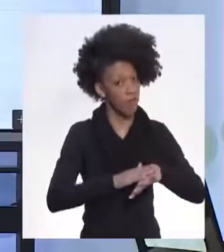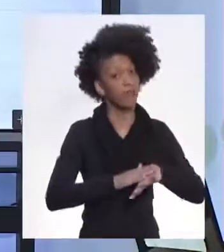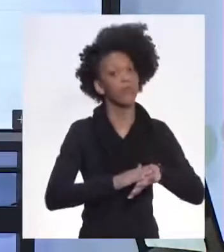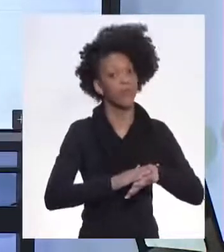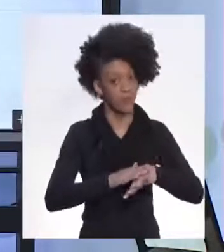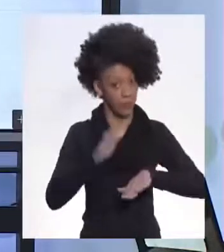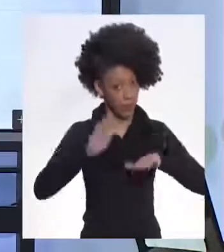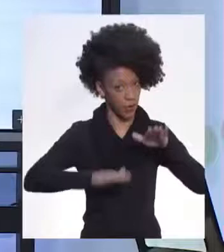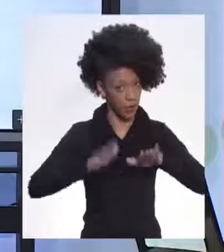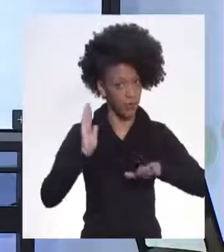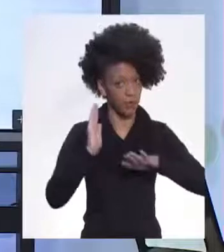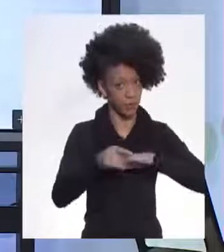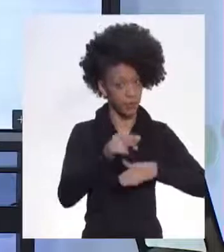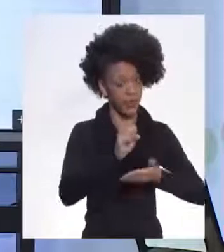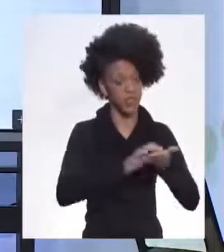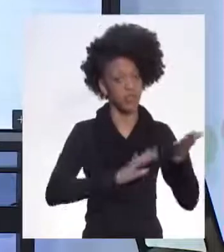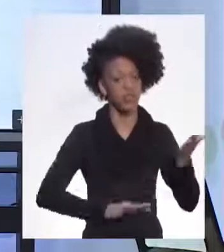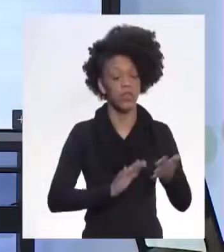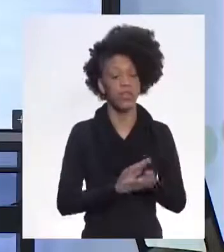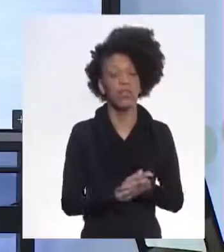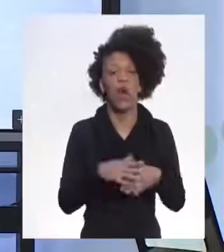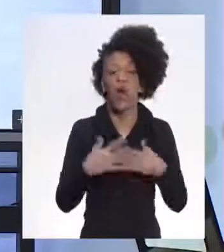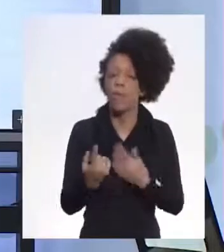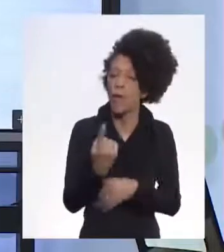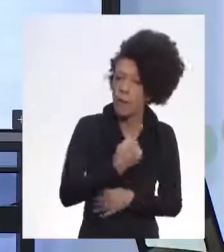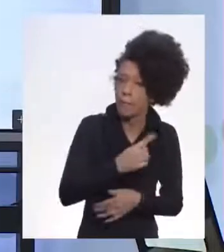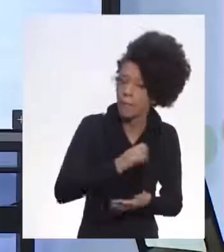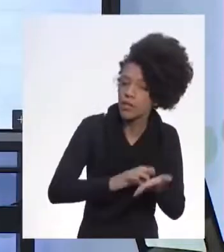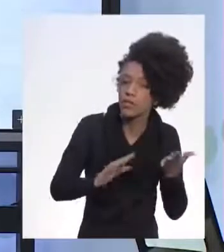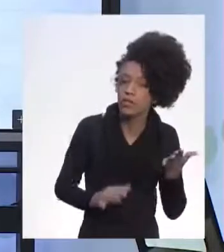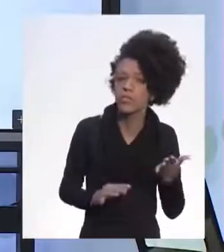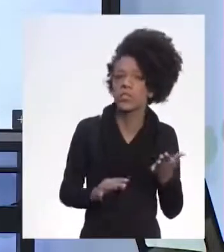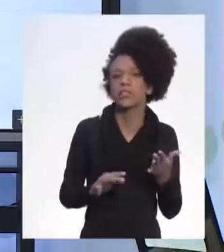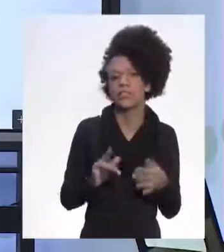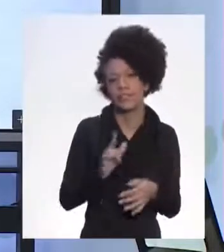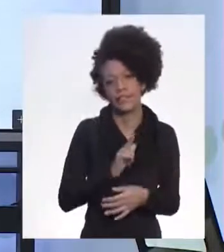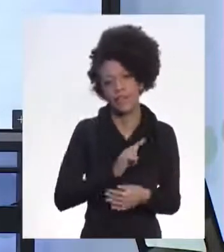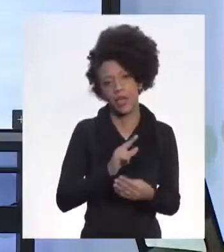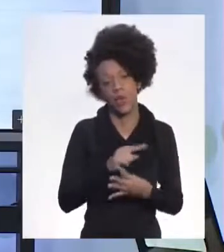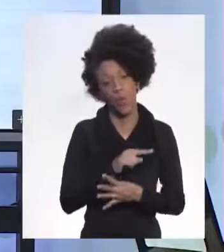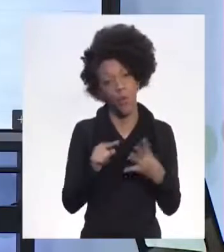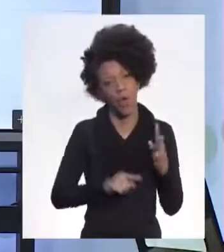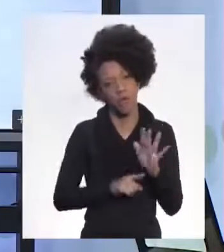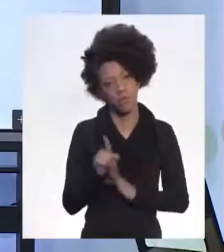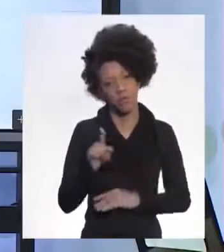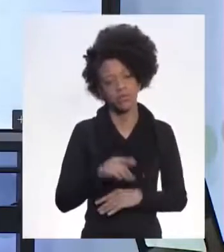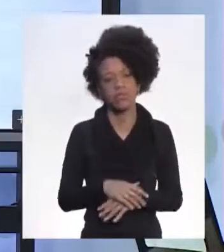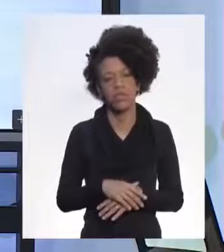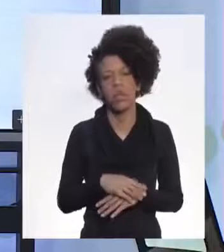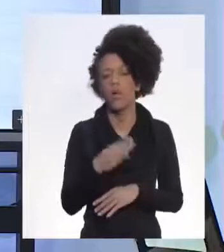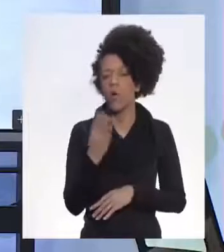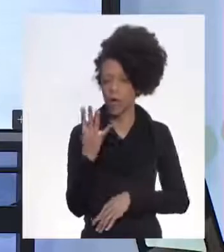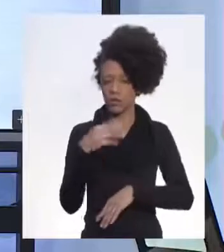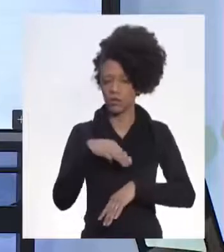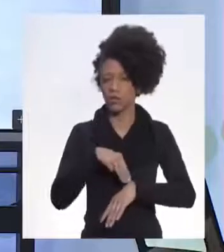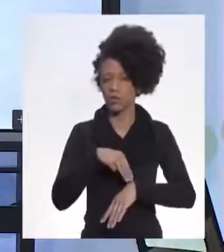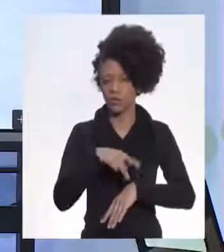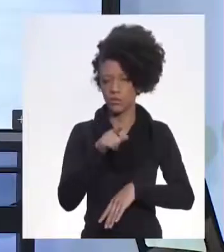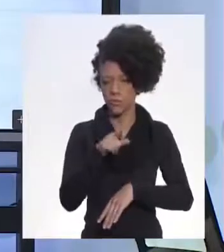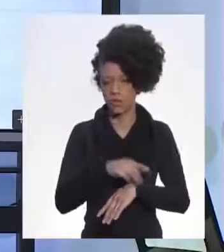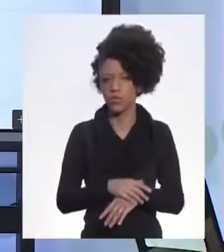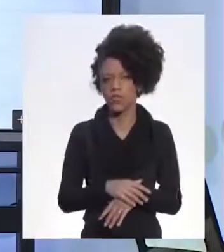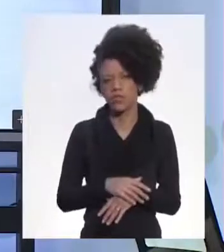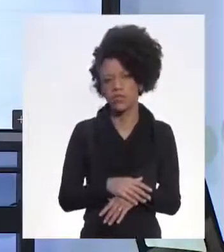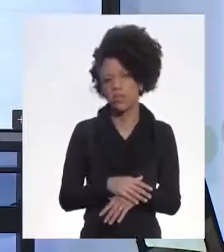proporcionalidade direta nesse exercício. Como é o primeiro exercício aí, e tem 4 questões, eu vou dar 4 minutinhos para vocês, não